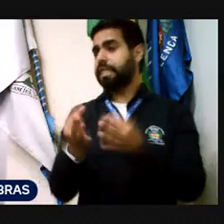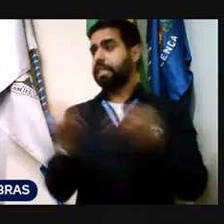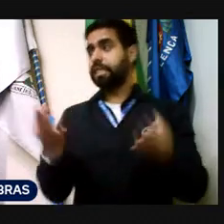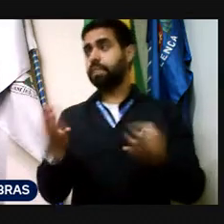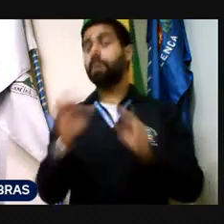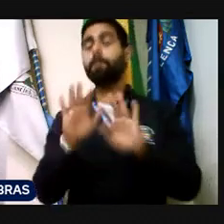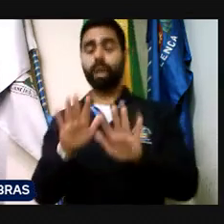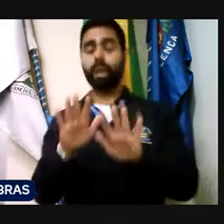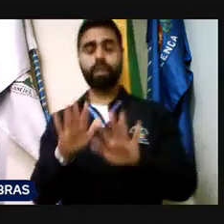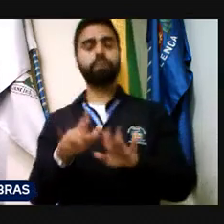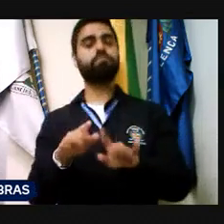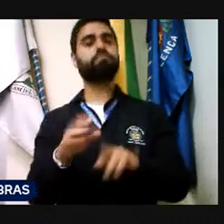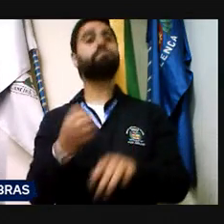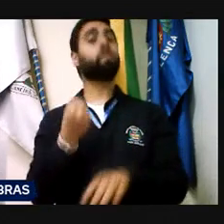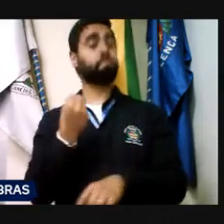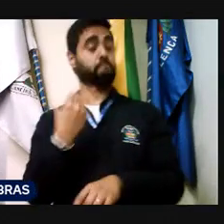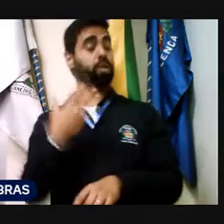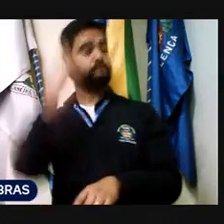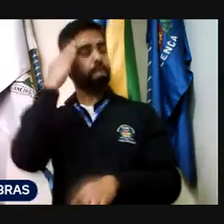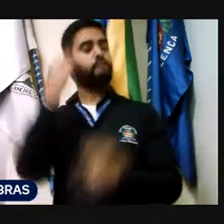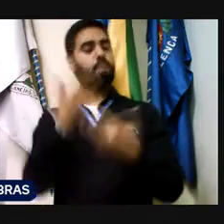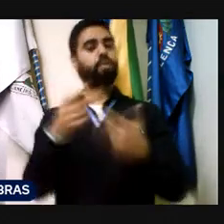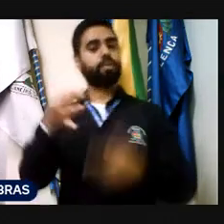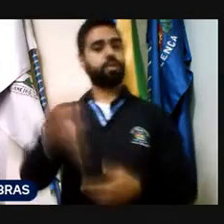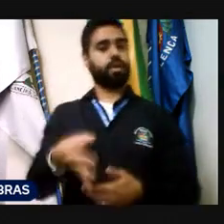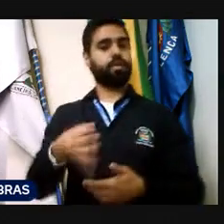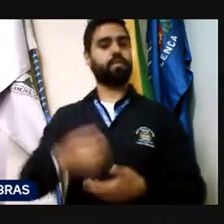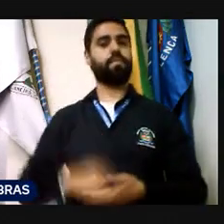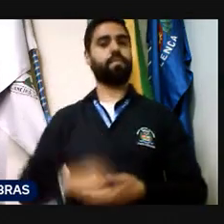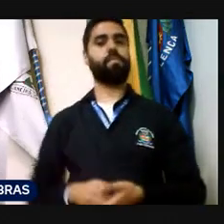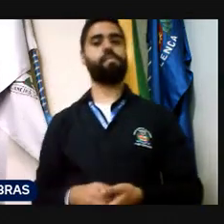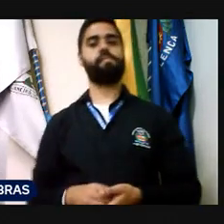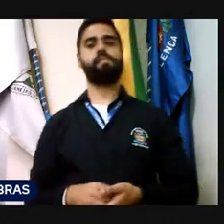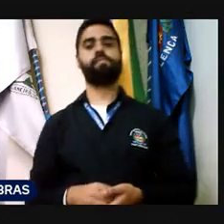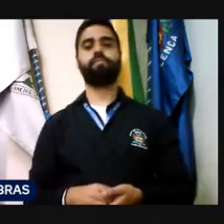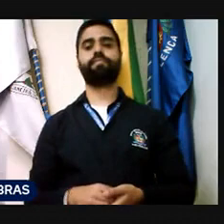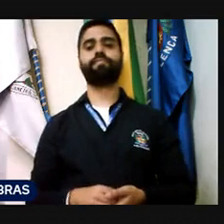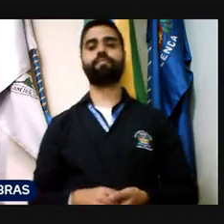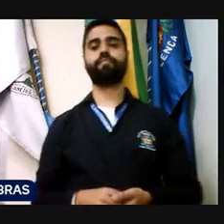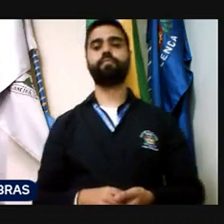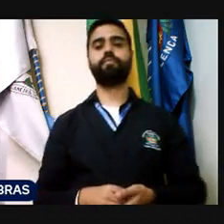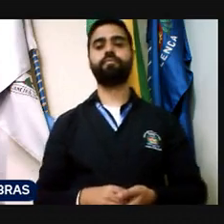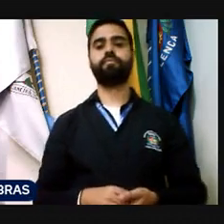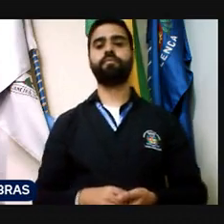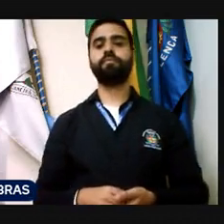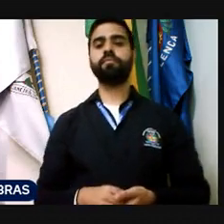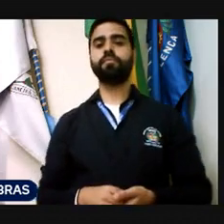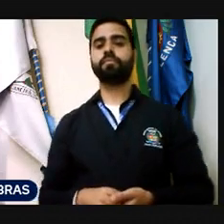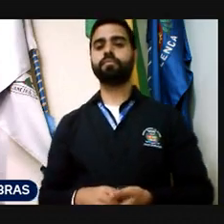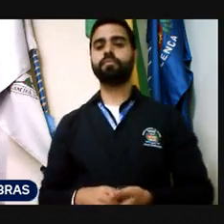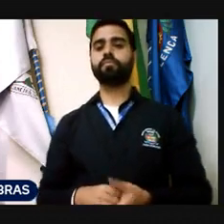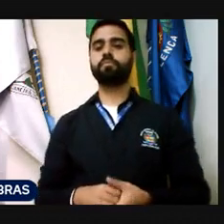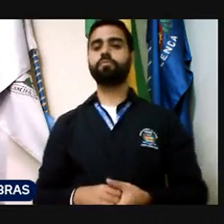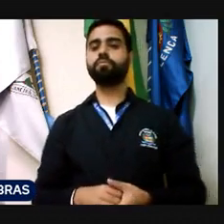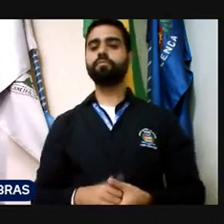estava valendo a pena. Tipo assim, você vê que era uma coisa certa. E não gastou praticamente nada. Então, eu ainda continuo